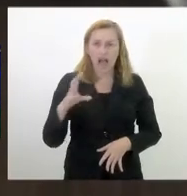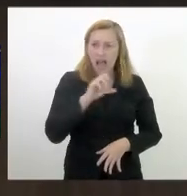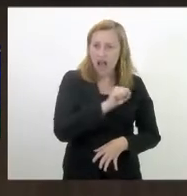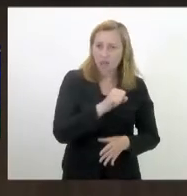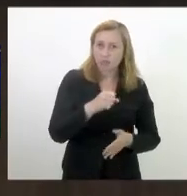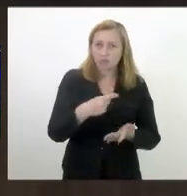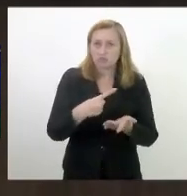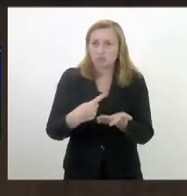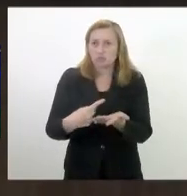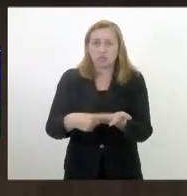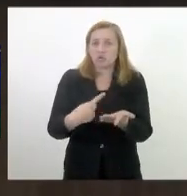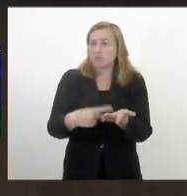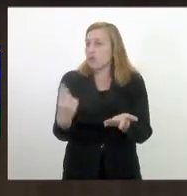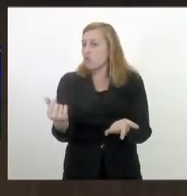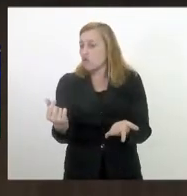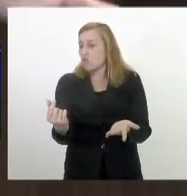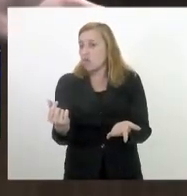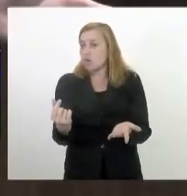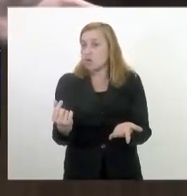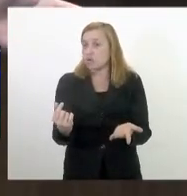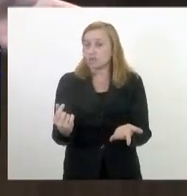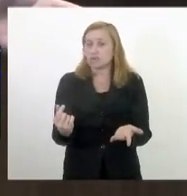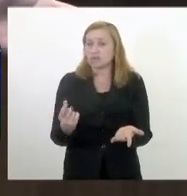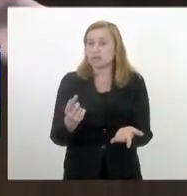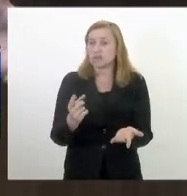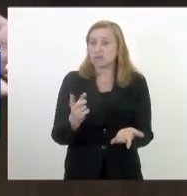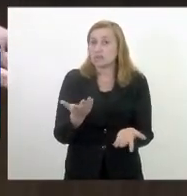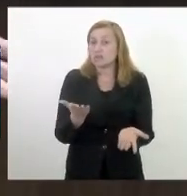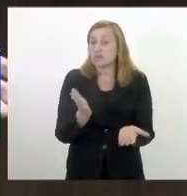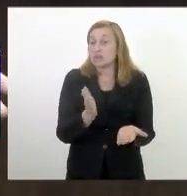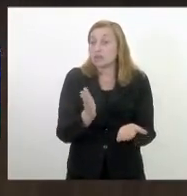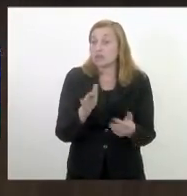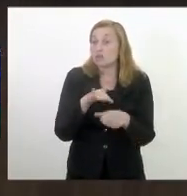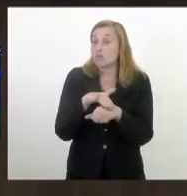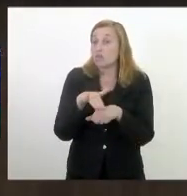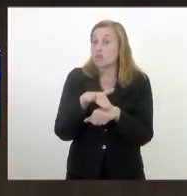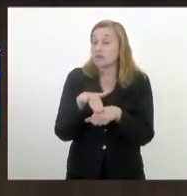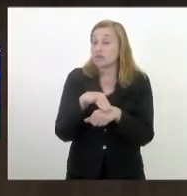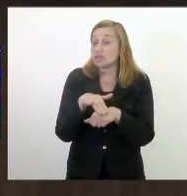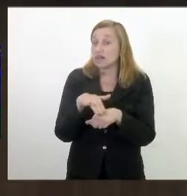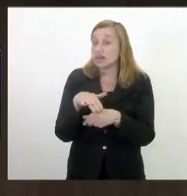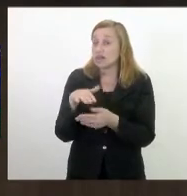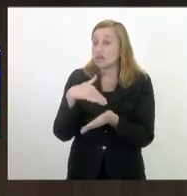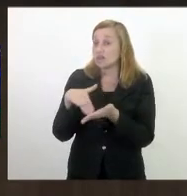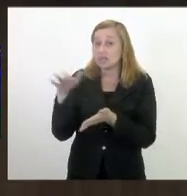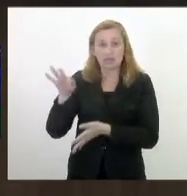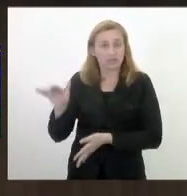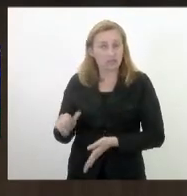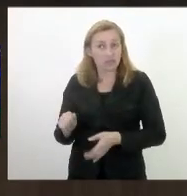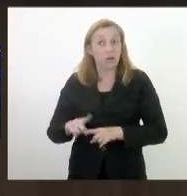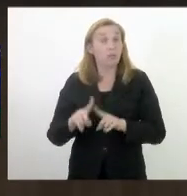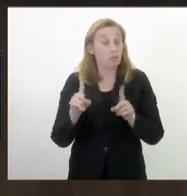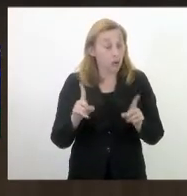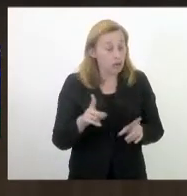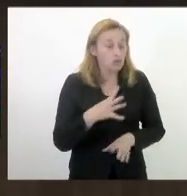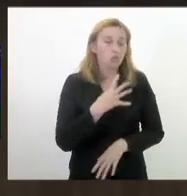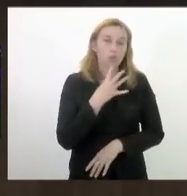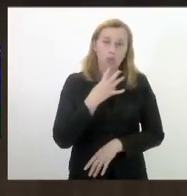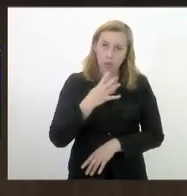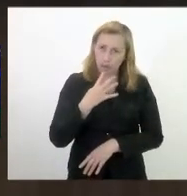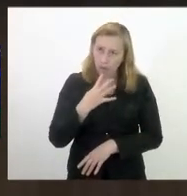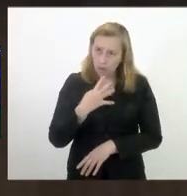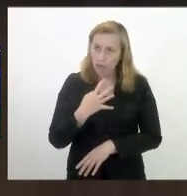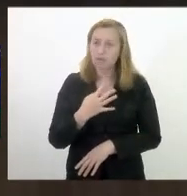acordo sem acionar, por óbvio, a questão da Fazenda. Mas, reconhecida